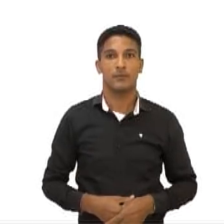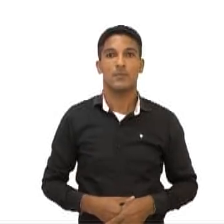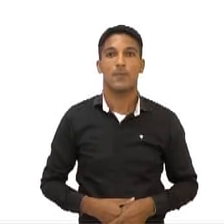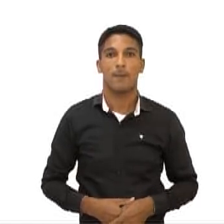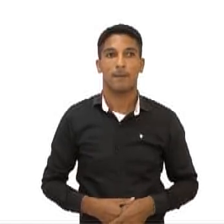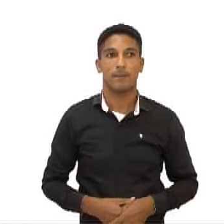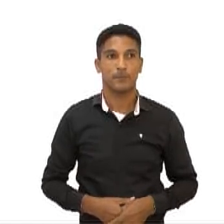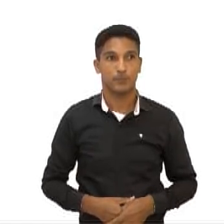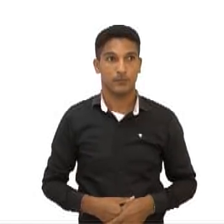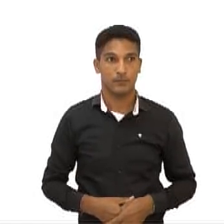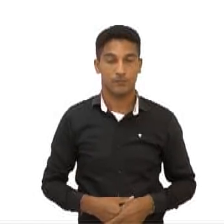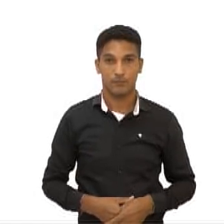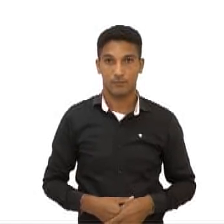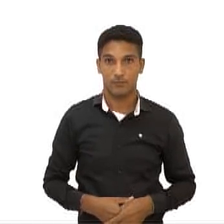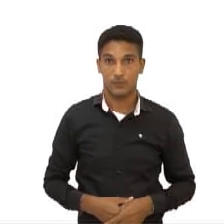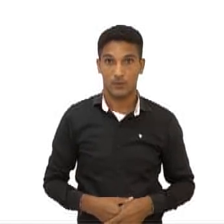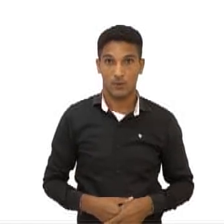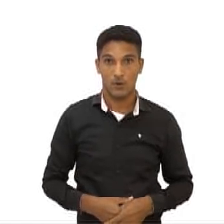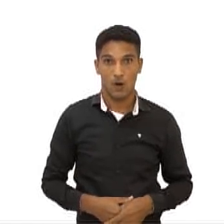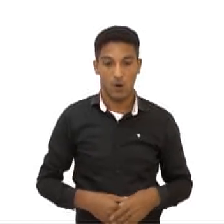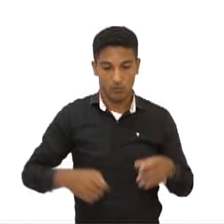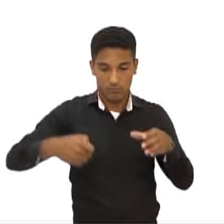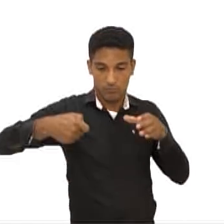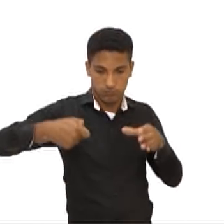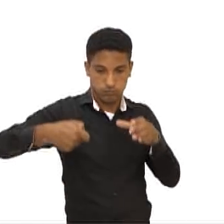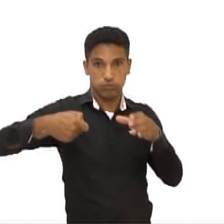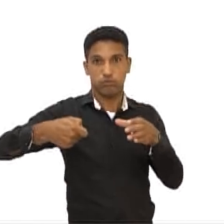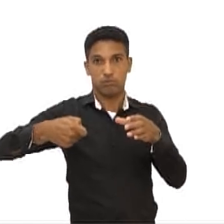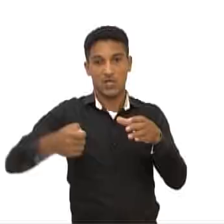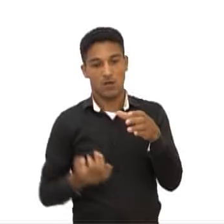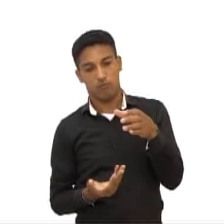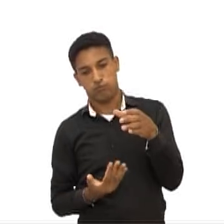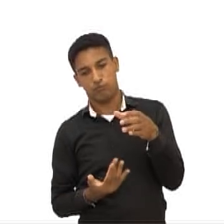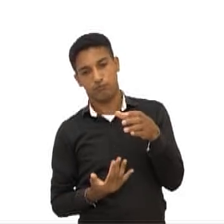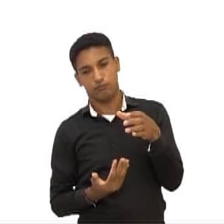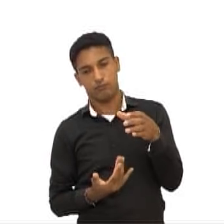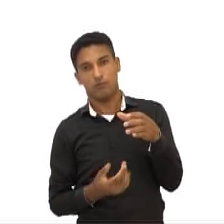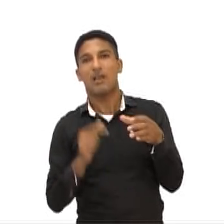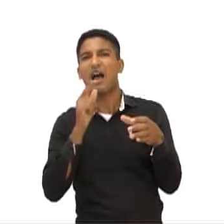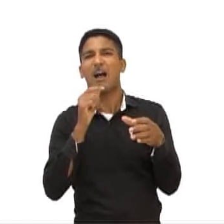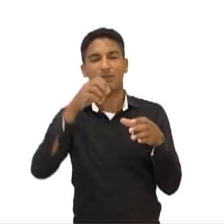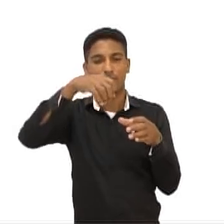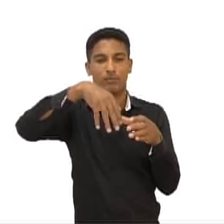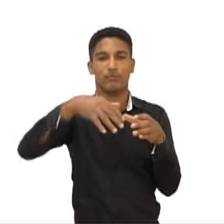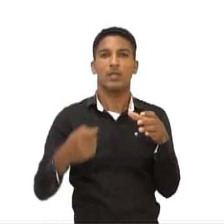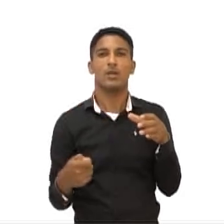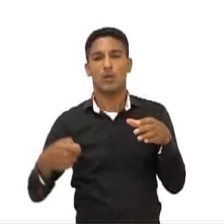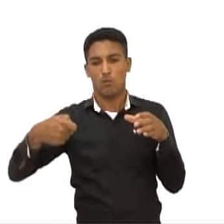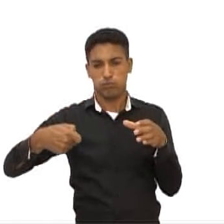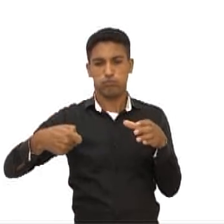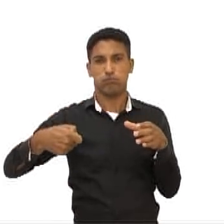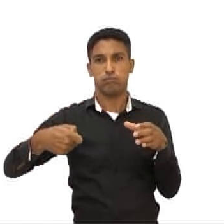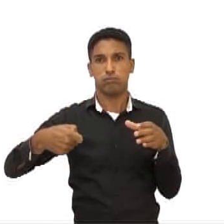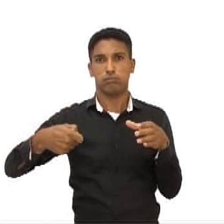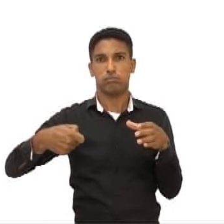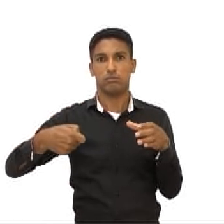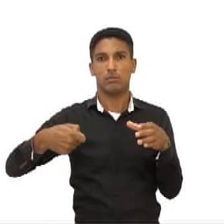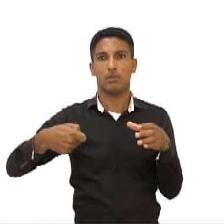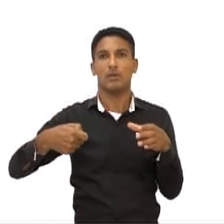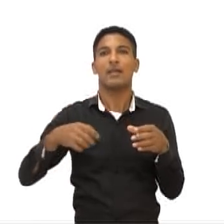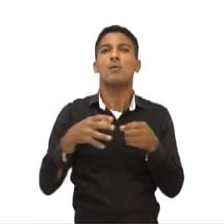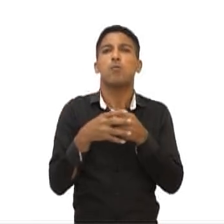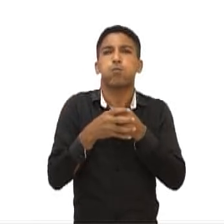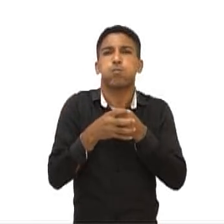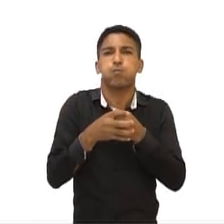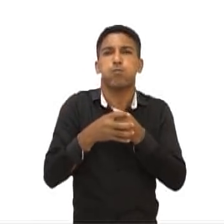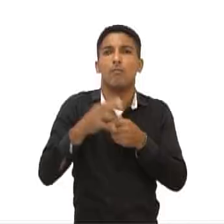o seguinte: na panela de pressão, a energia térmica, o calor, serve para, letra A, realizar trabalho